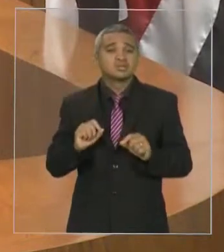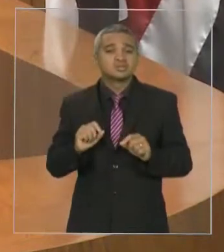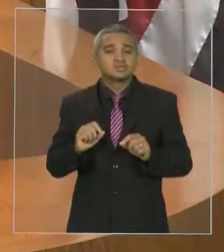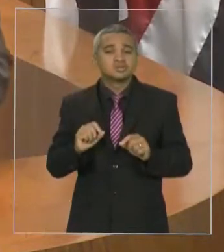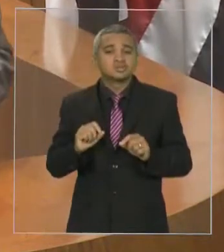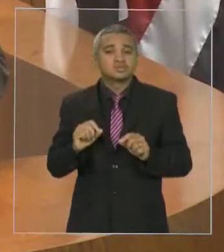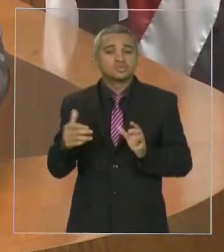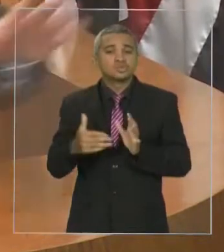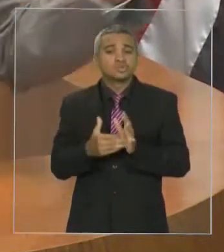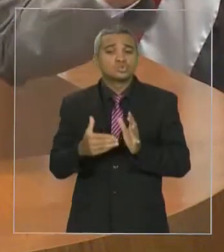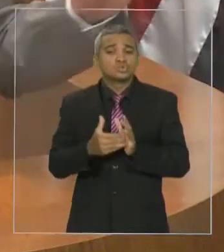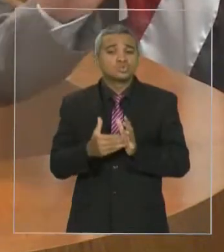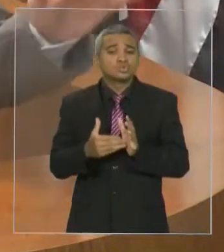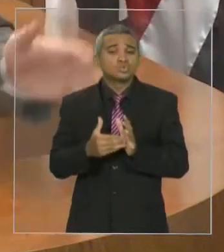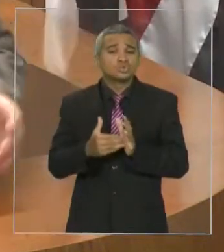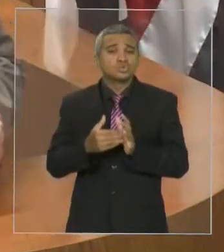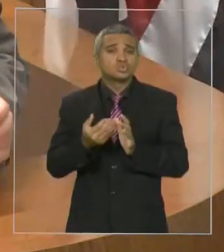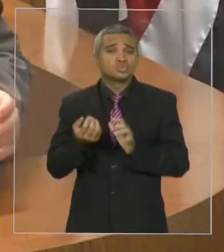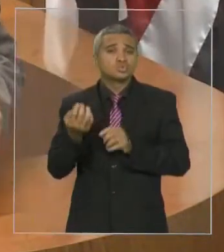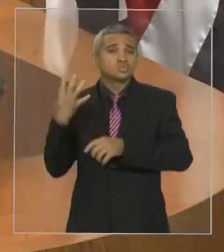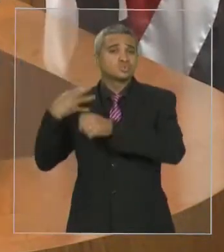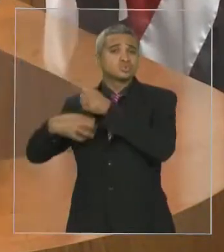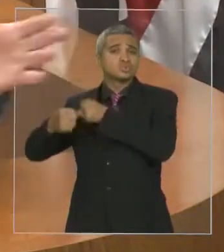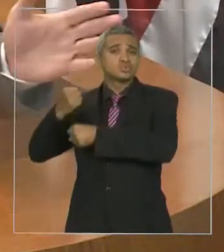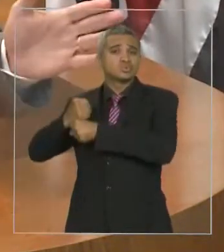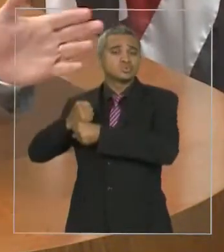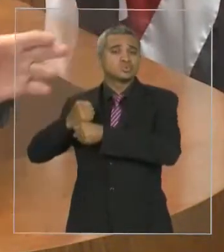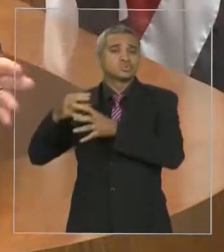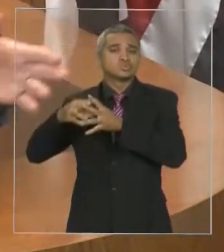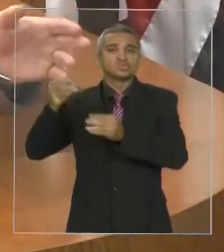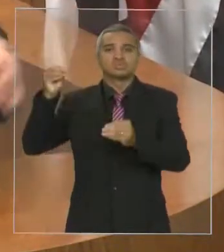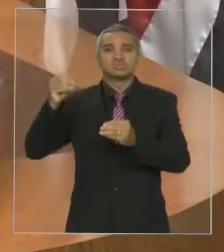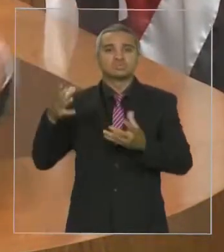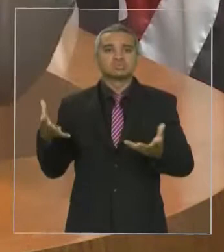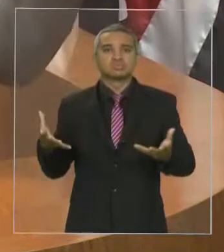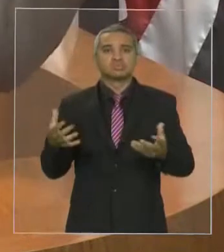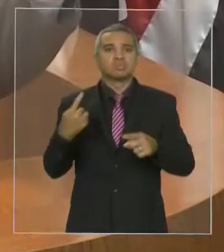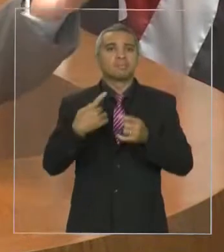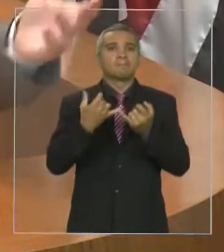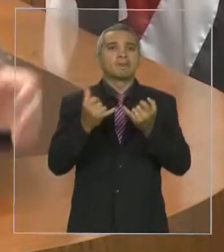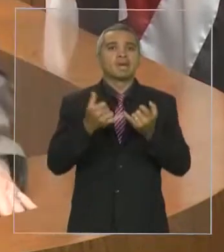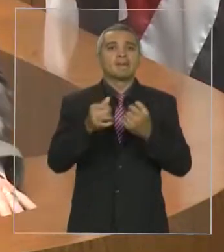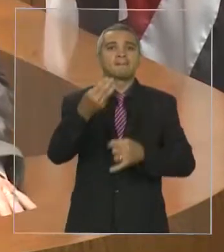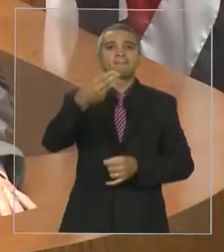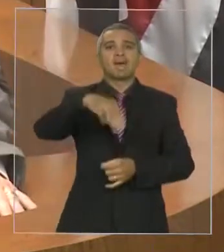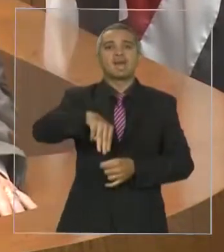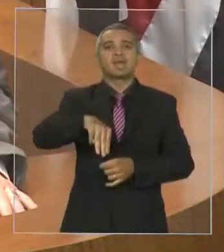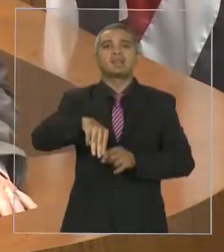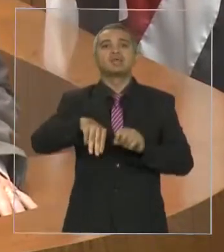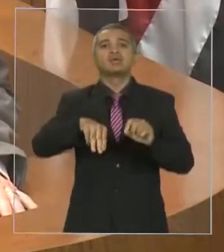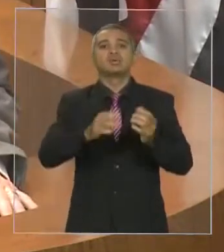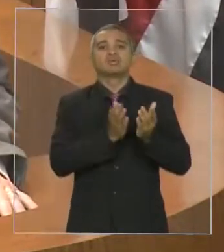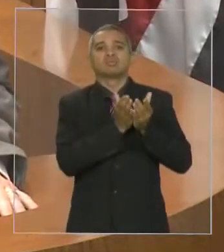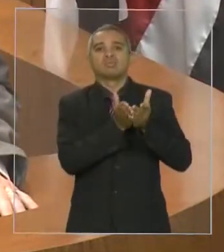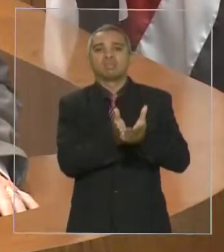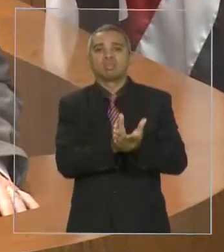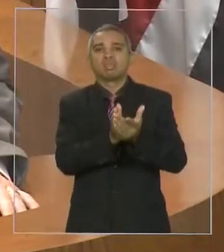nesse último governo dela, ela sumiu todo o tempo. O Maranhão era como se fosse um navio cujo comandante ficou em terra firme. Deputado